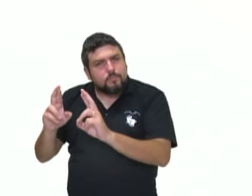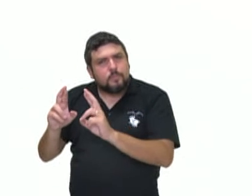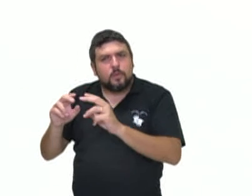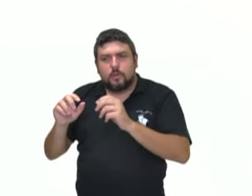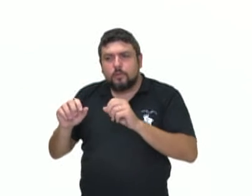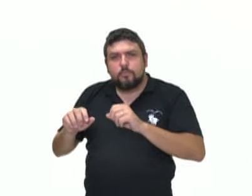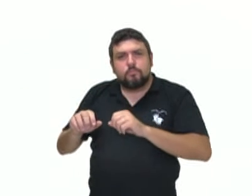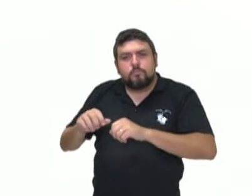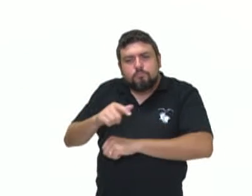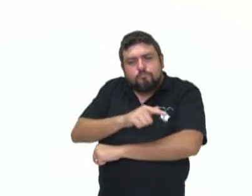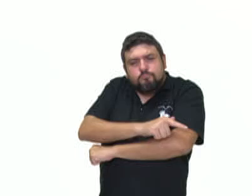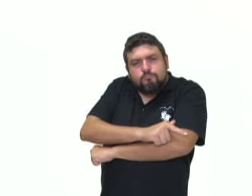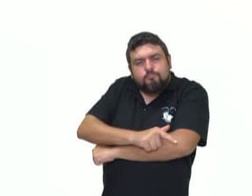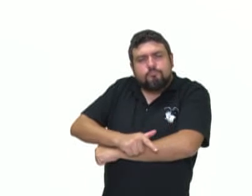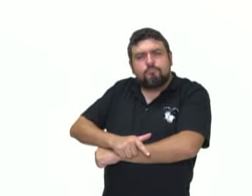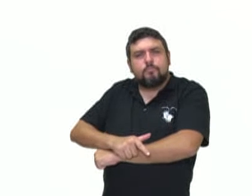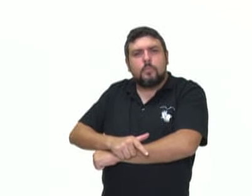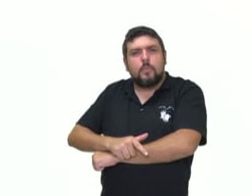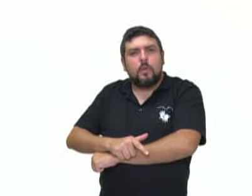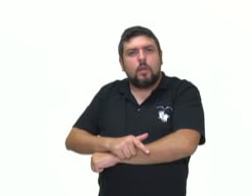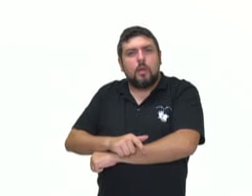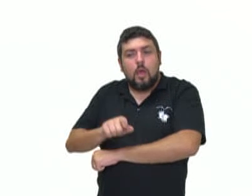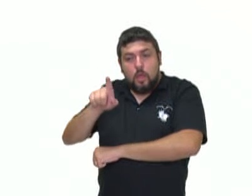geram novas atitudes que podem